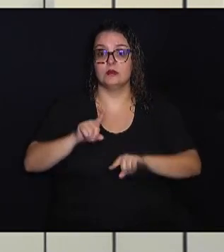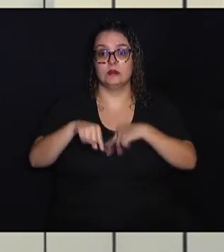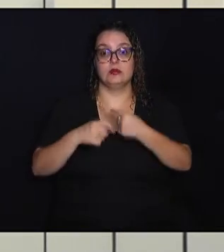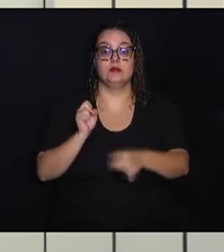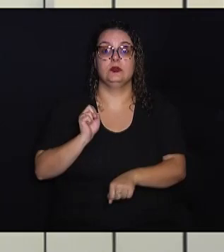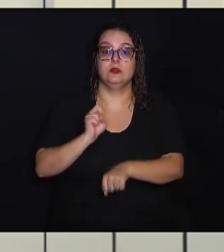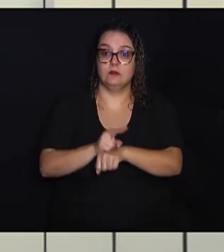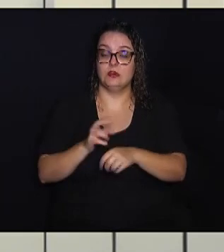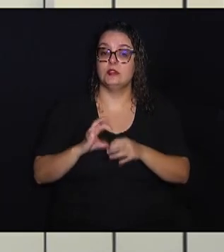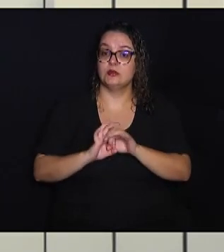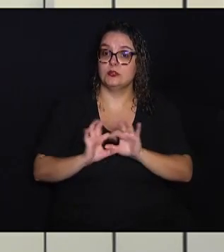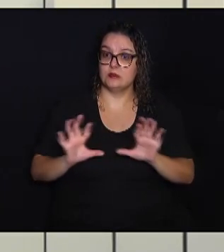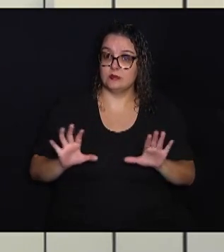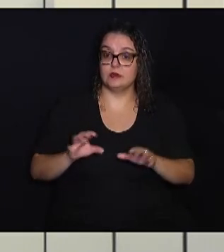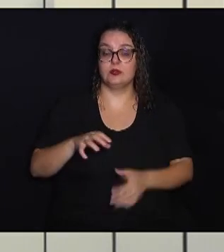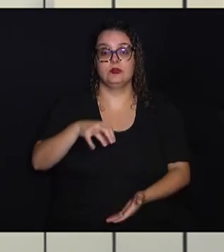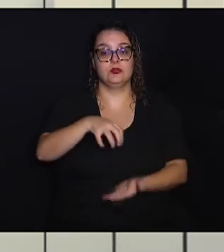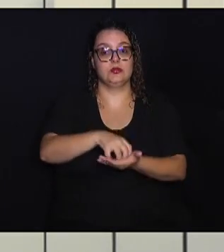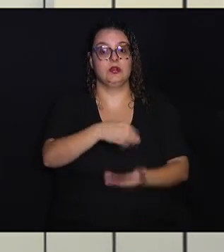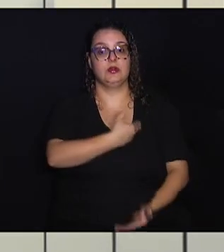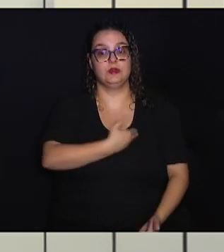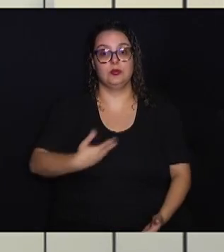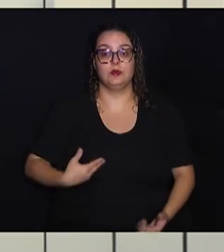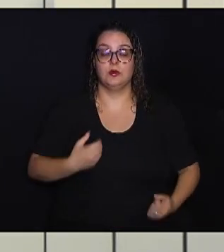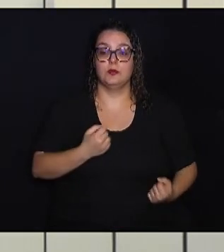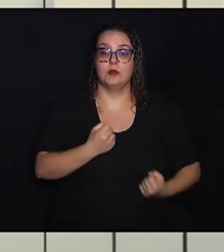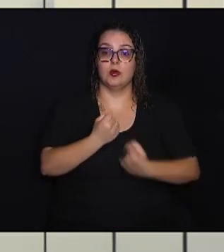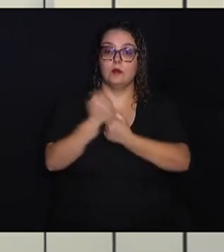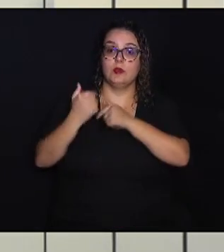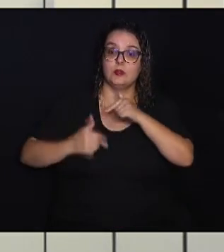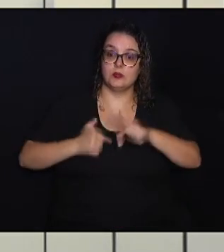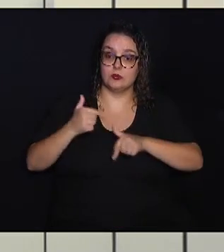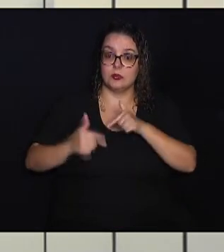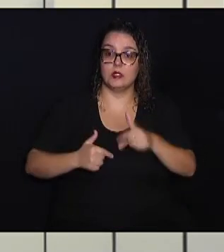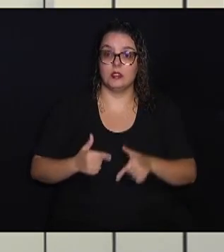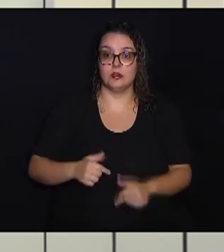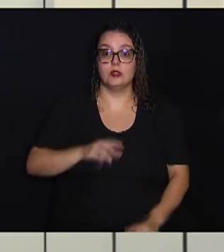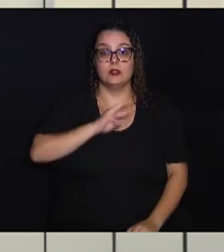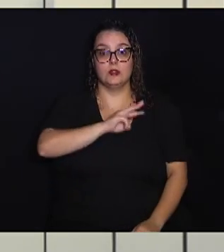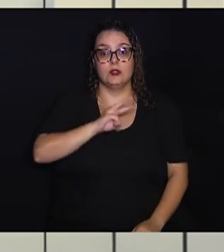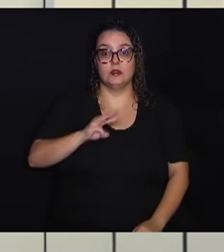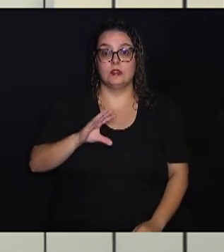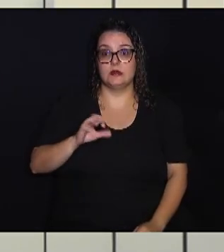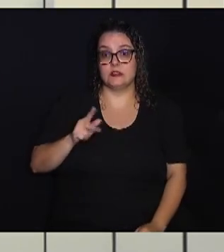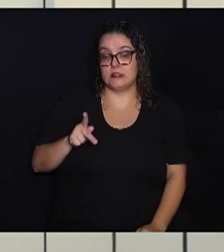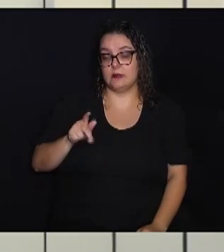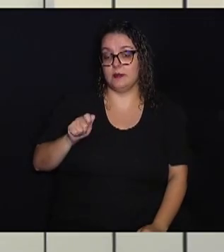vagas disponíveis no Centro Público de Apoio ao Trabalhador, que está lá no site